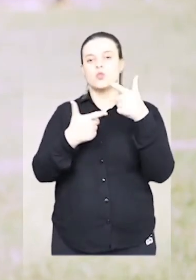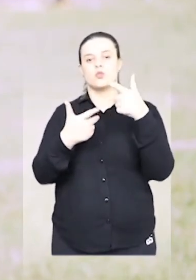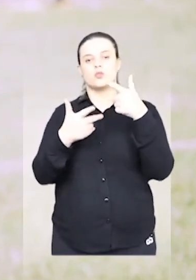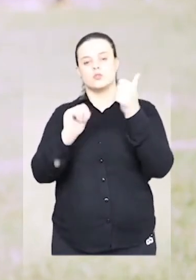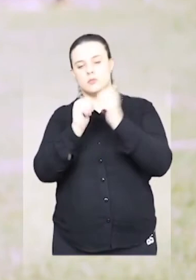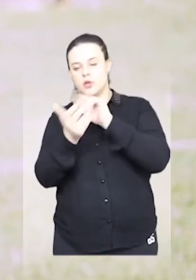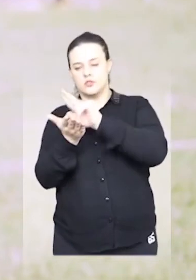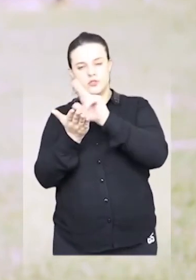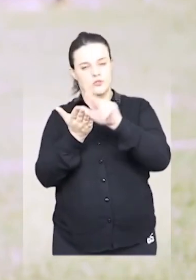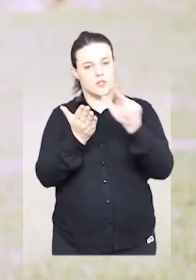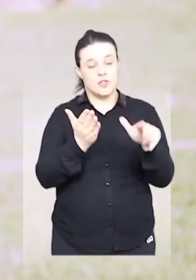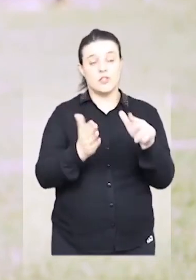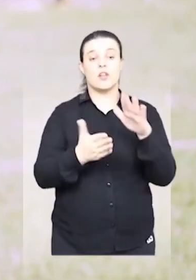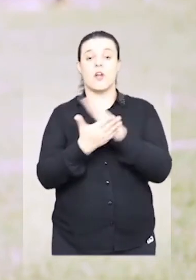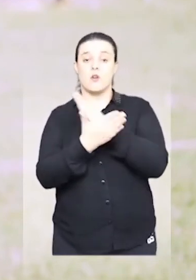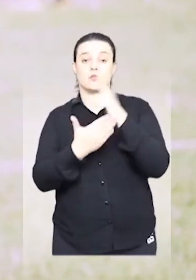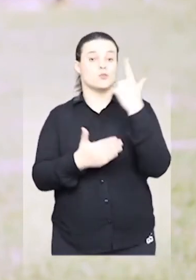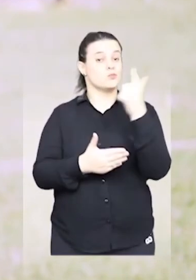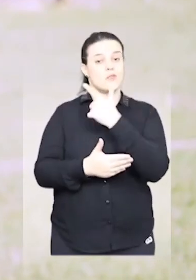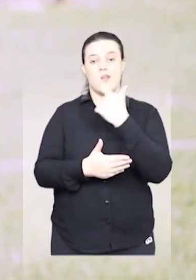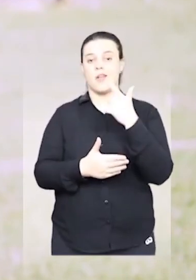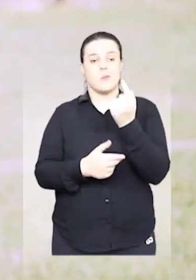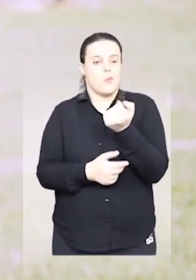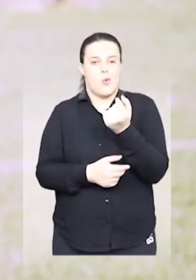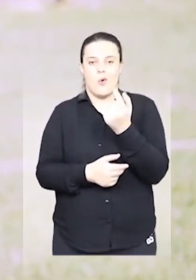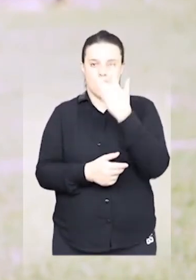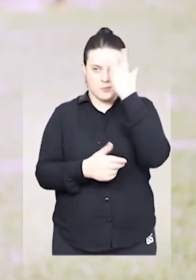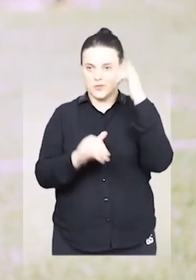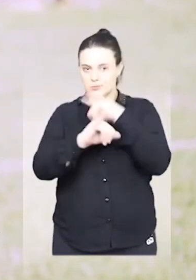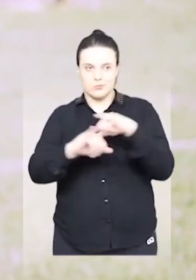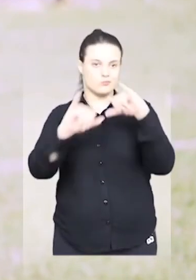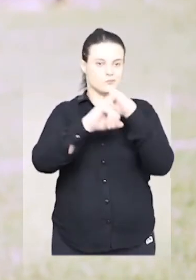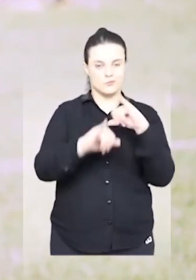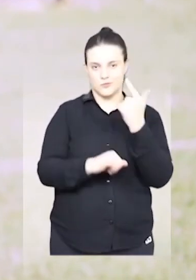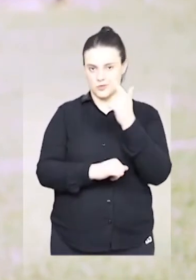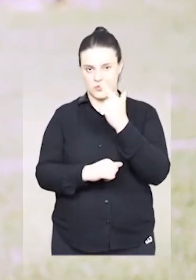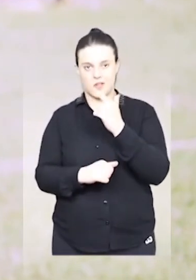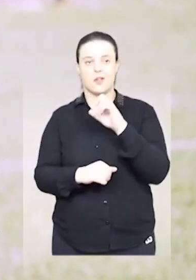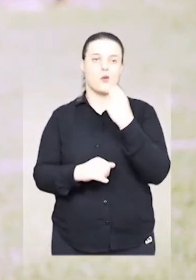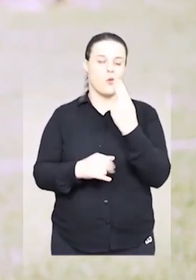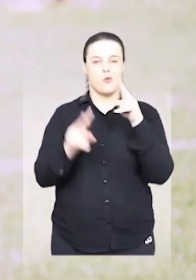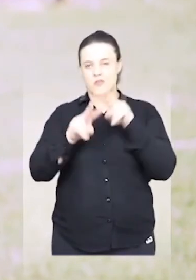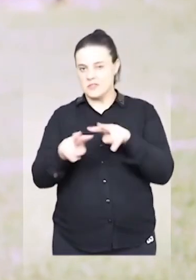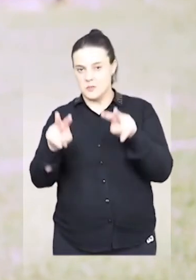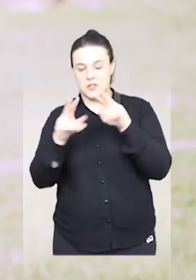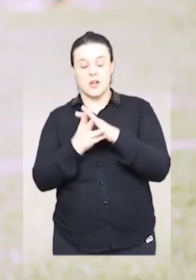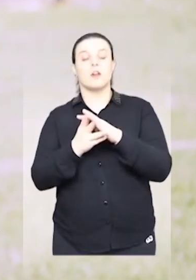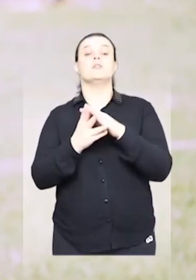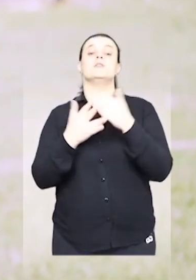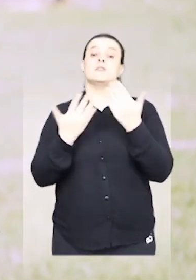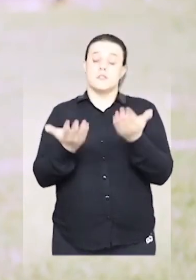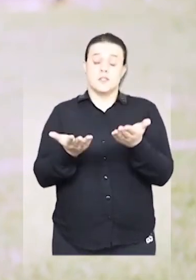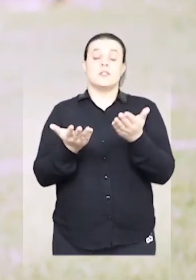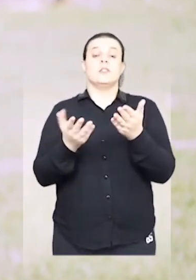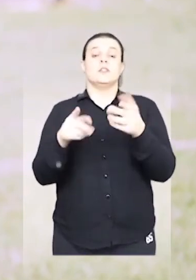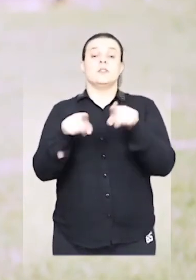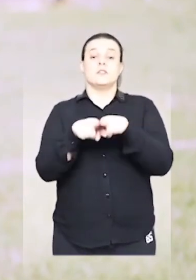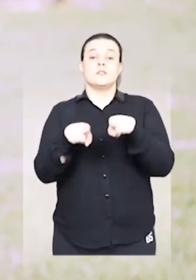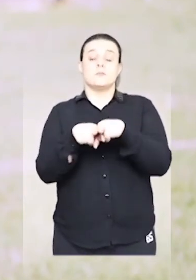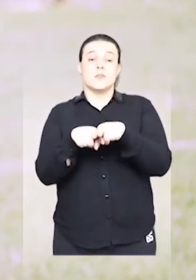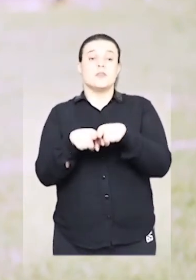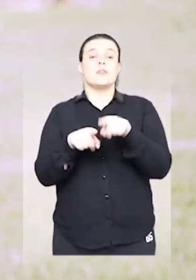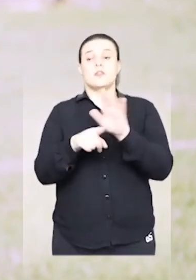crescer, para mostrar outras modalidades que não tem tanto espaço assim na mídia ou visibilidade e tudo